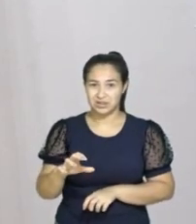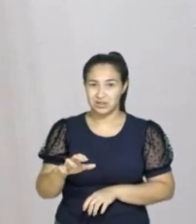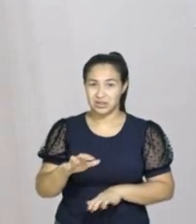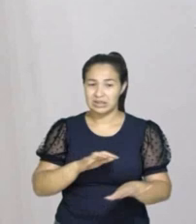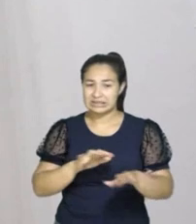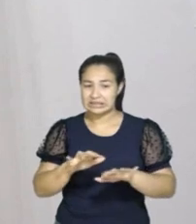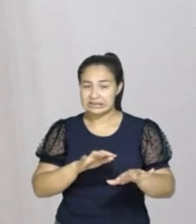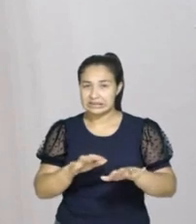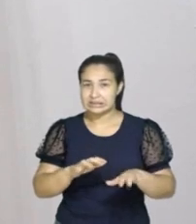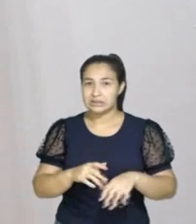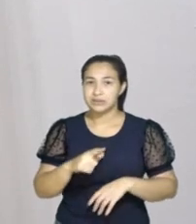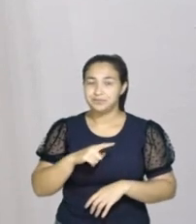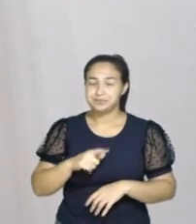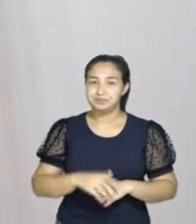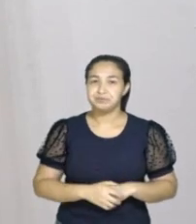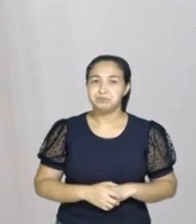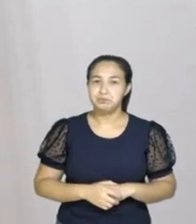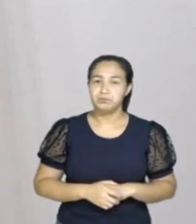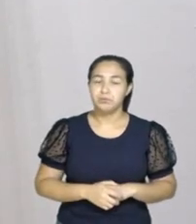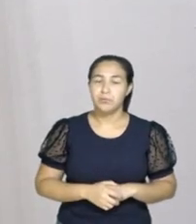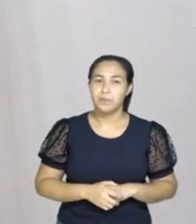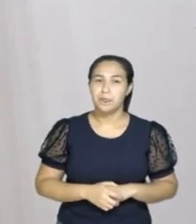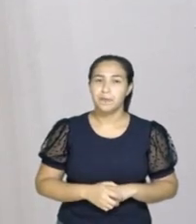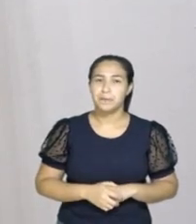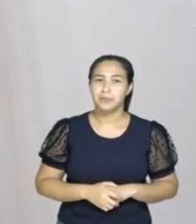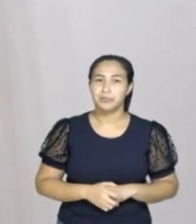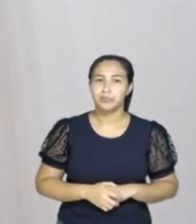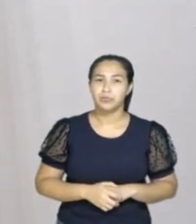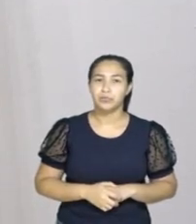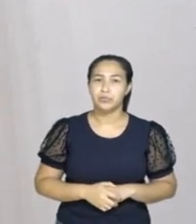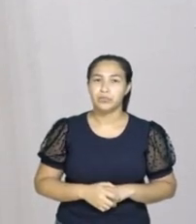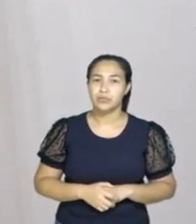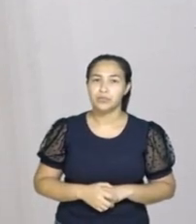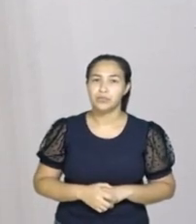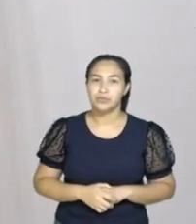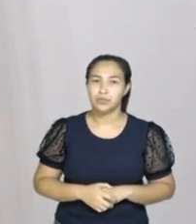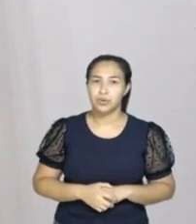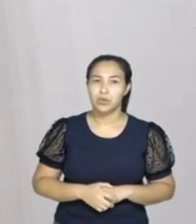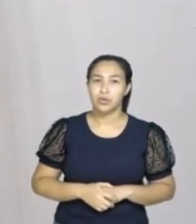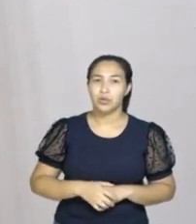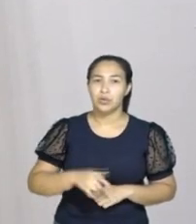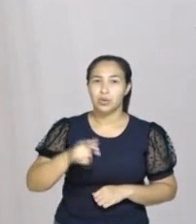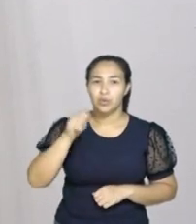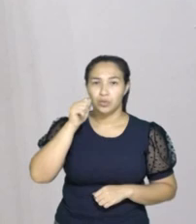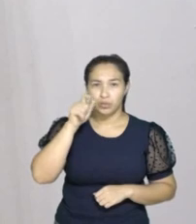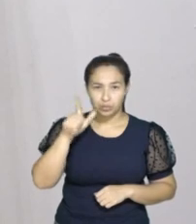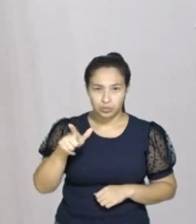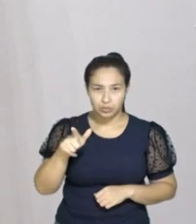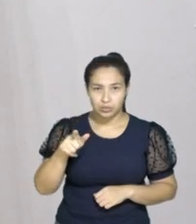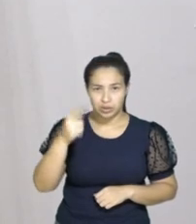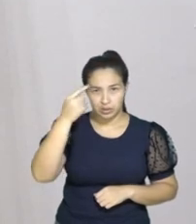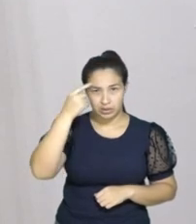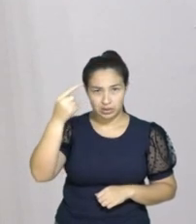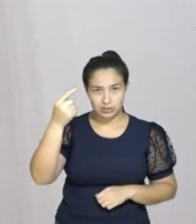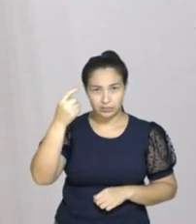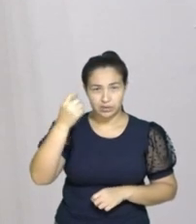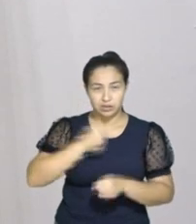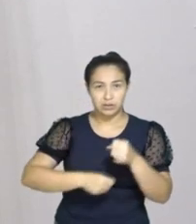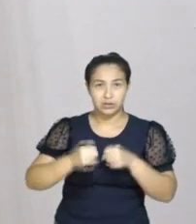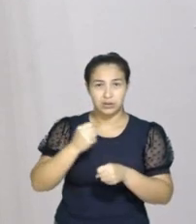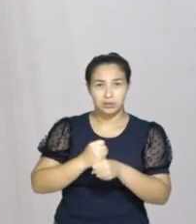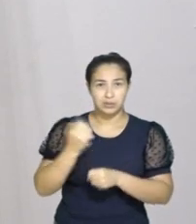que presenciou o deputado Lunelli o ano passado nós vivemos um governo de bondade